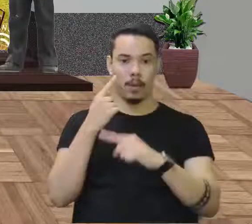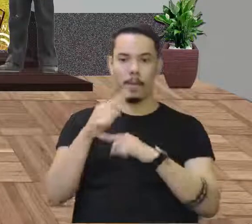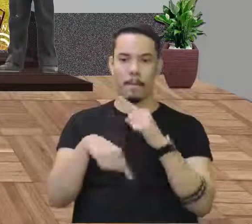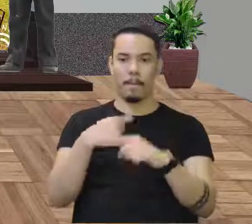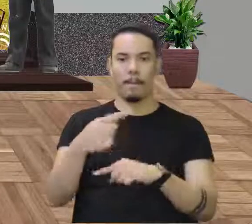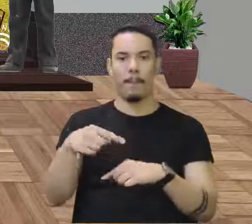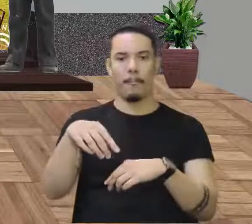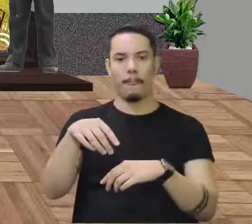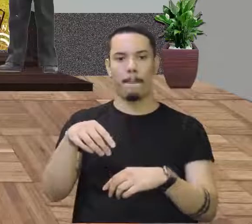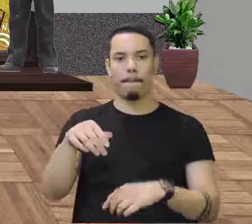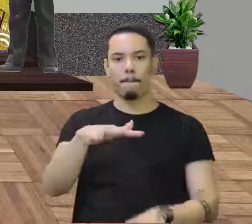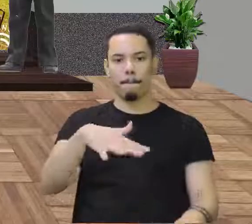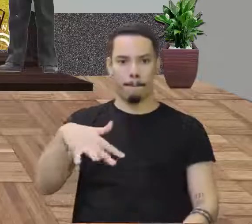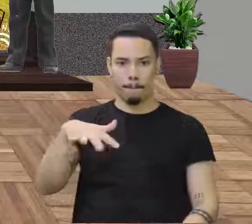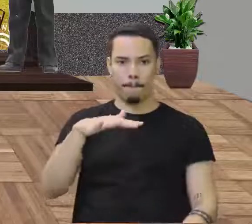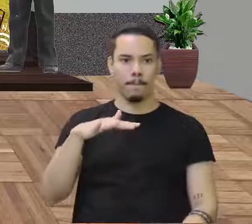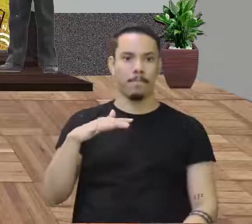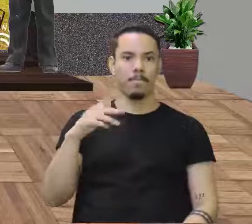território federal de Rondônia.